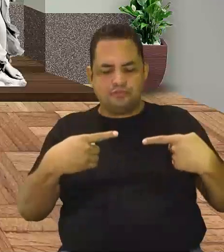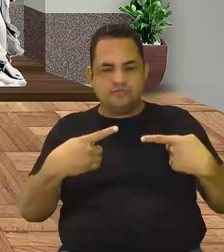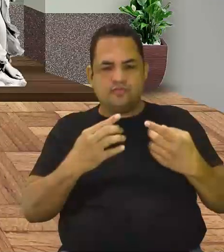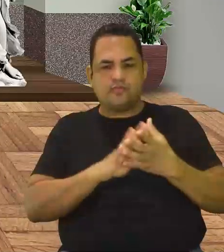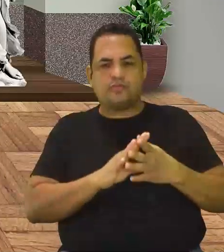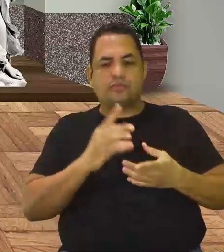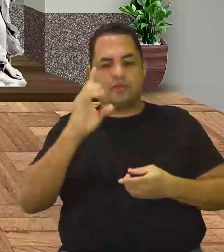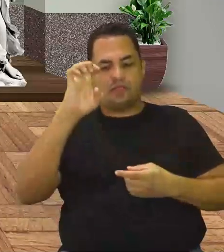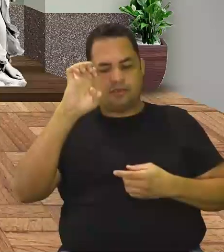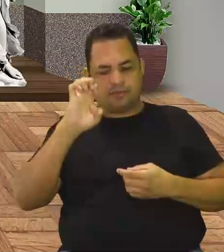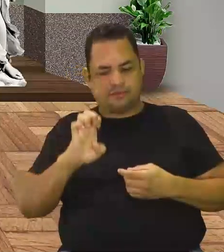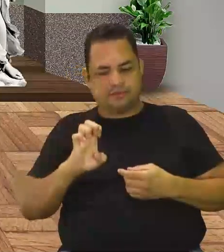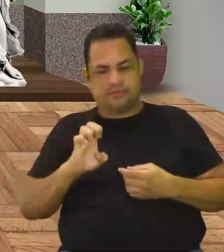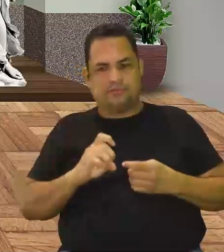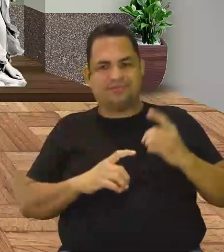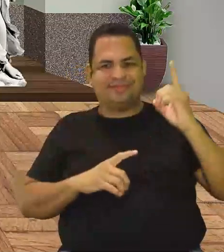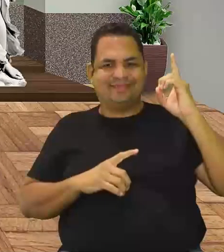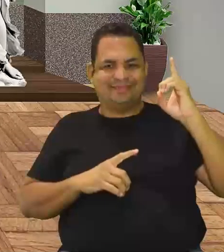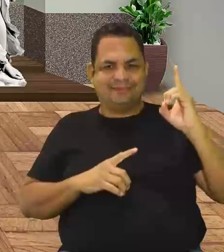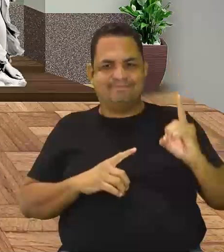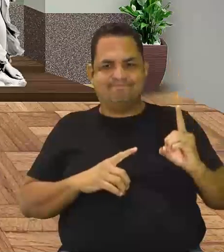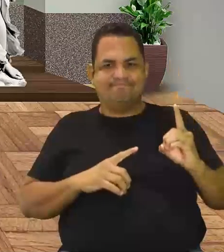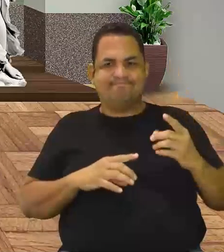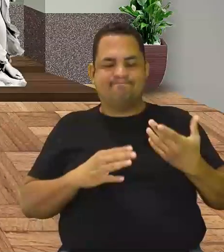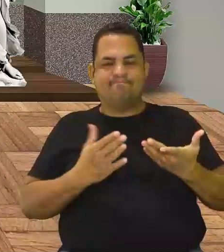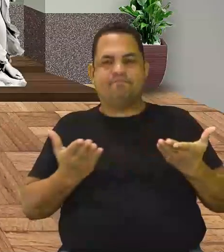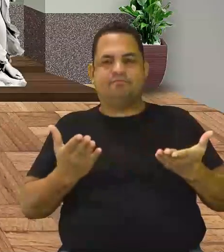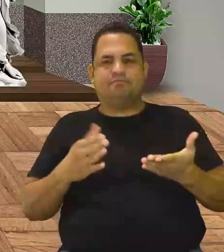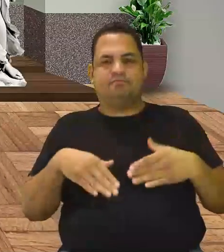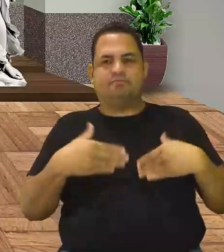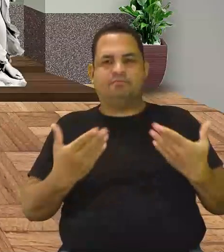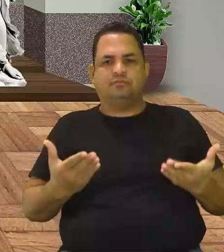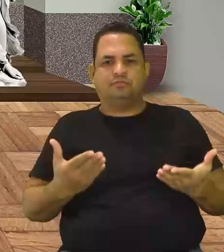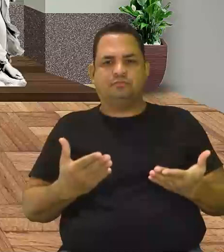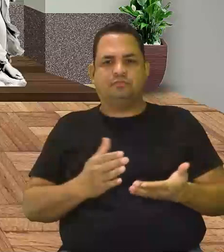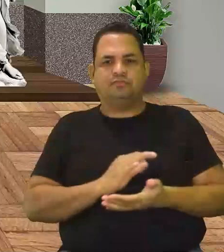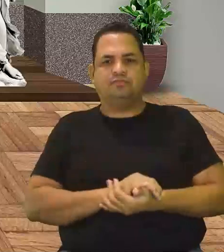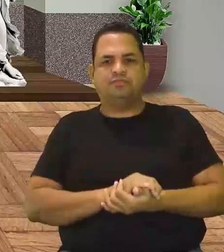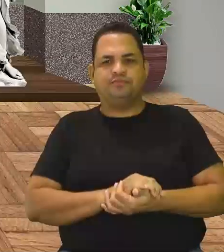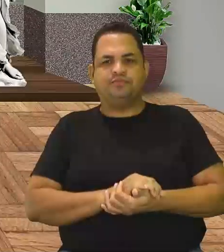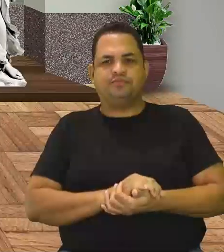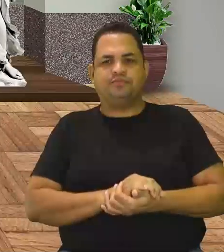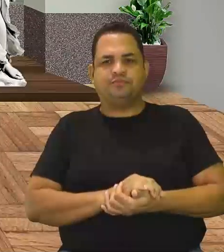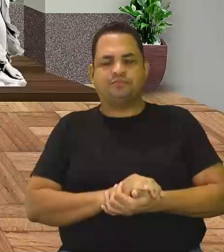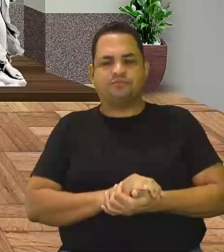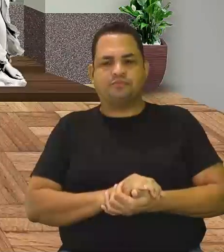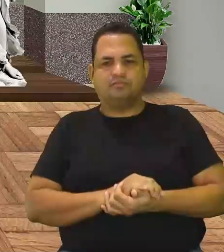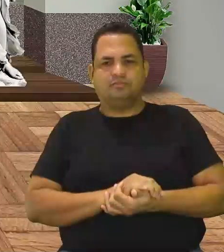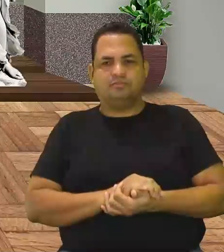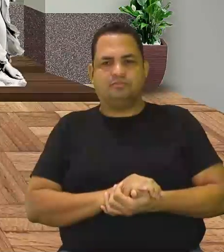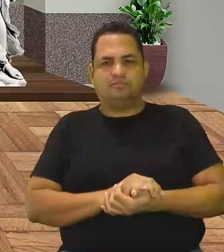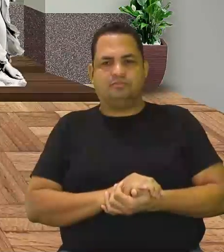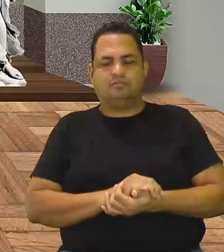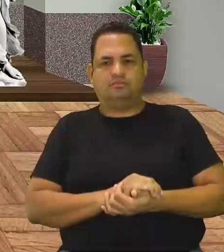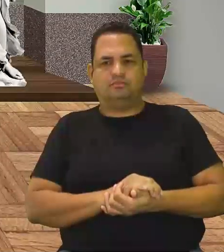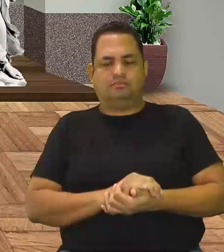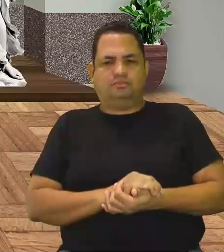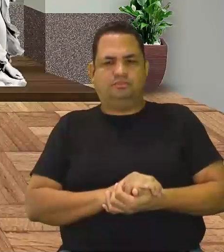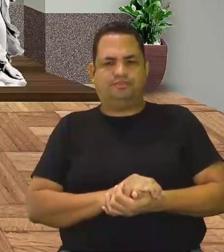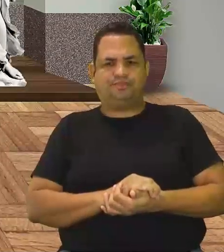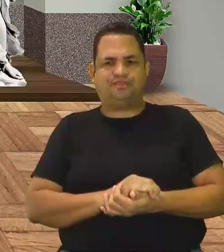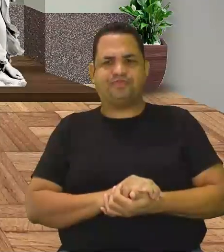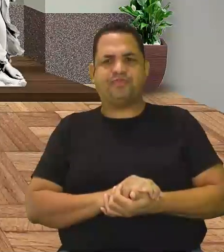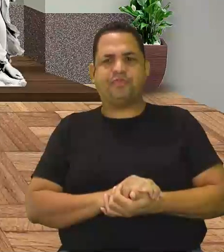direita, a extrema-direita e a extrema-esquerda. Quando nós falamos, não é a questão da direita que nós temos hoje, a esquerda que nós temos hoje, não. É